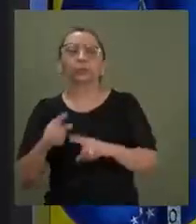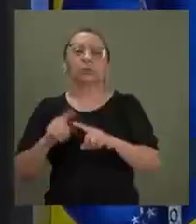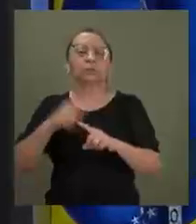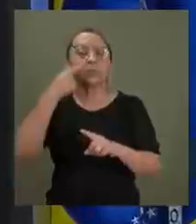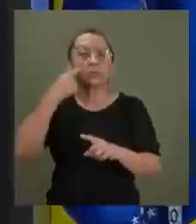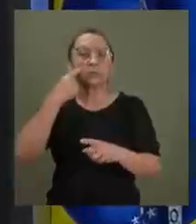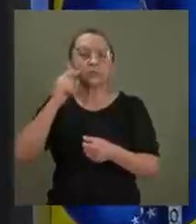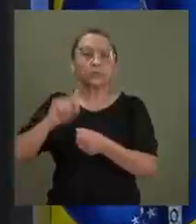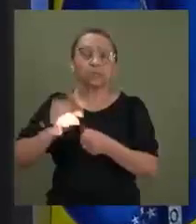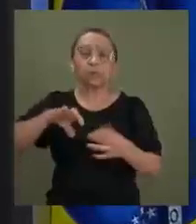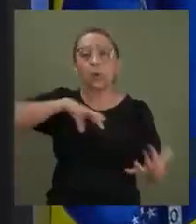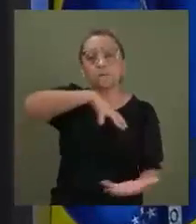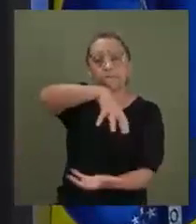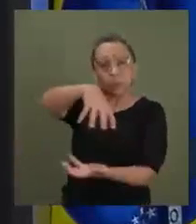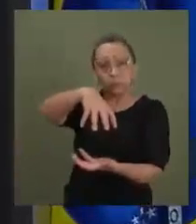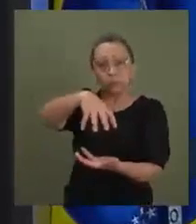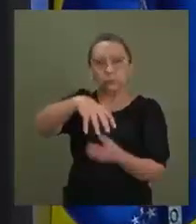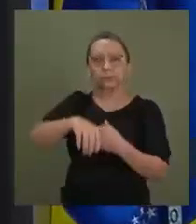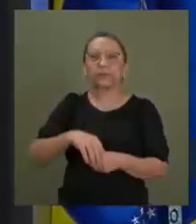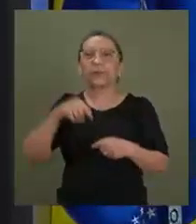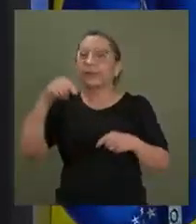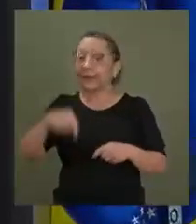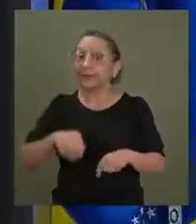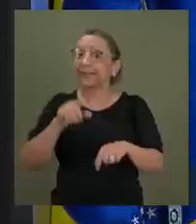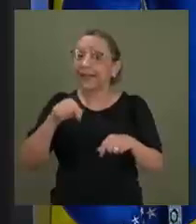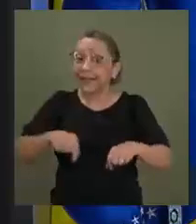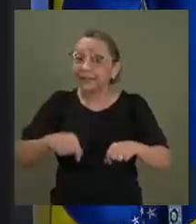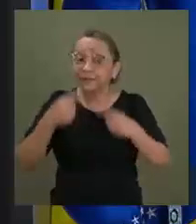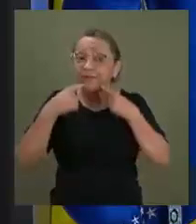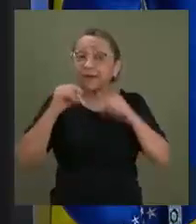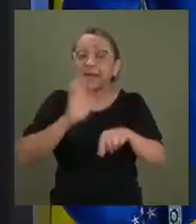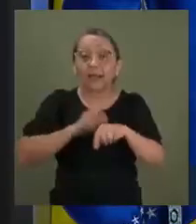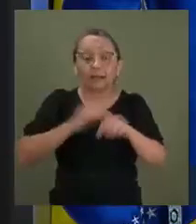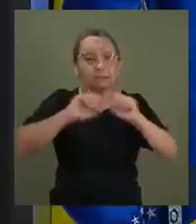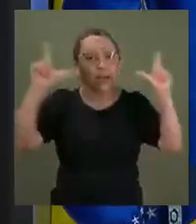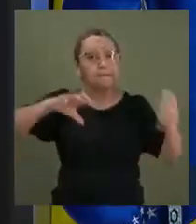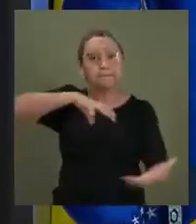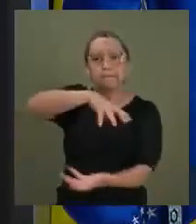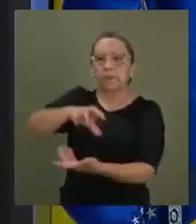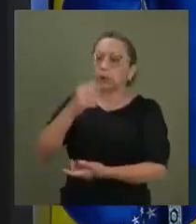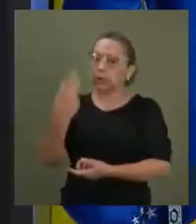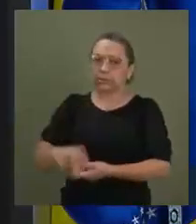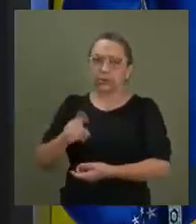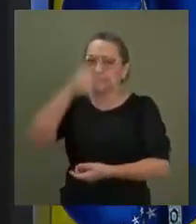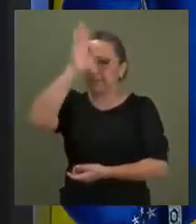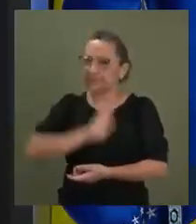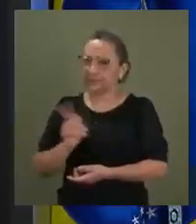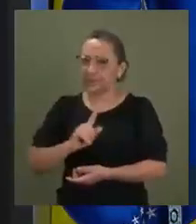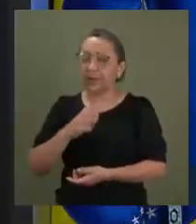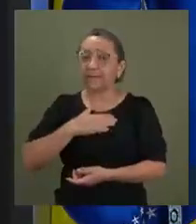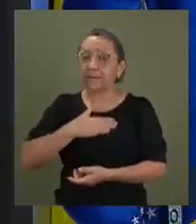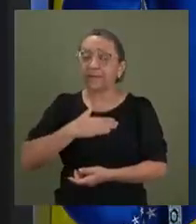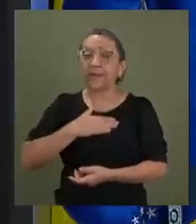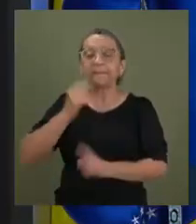oferecidas mundialmente. Então, isso aqui é um alerta mundial, não é só para o Brasil que a minha apresentação vai